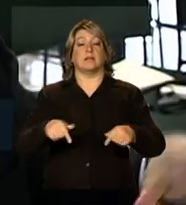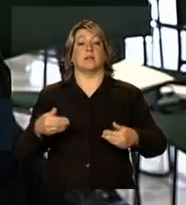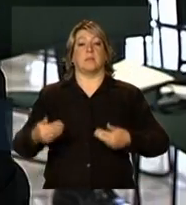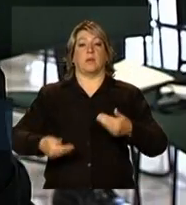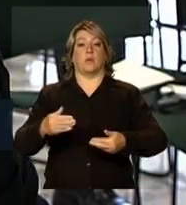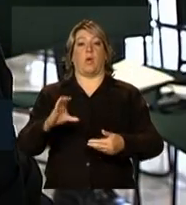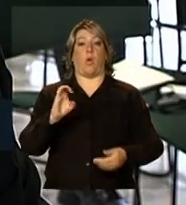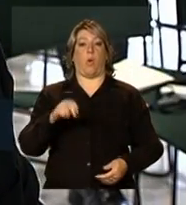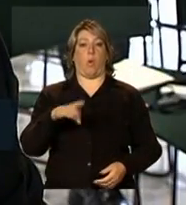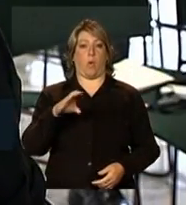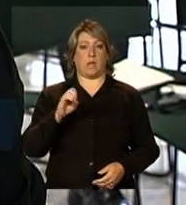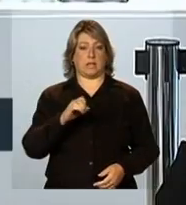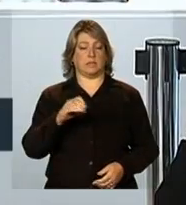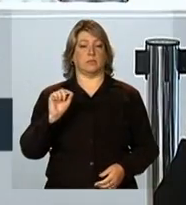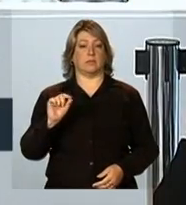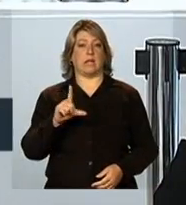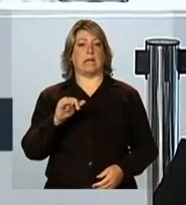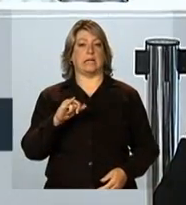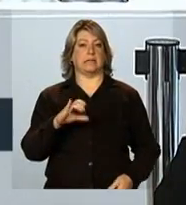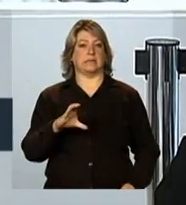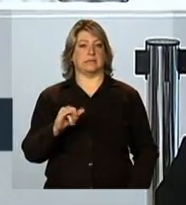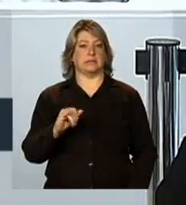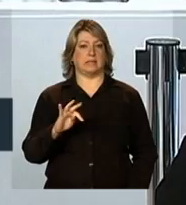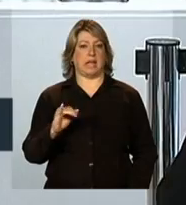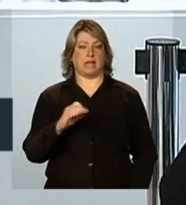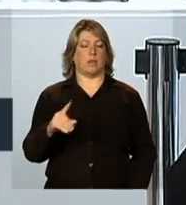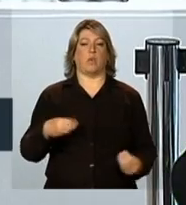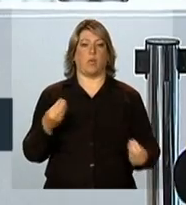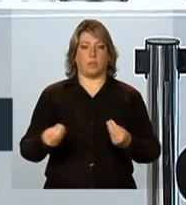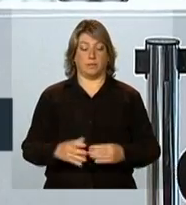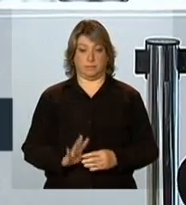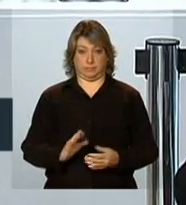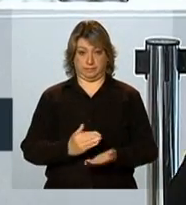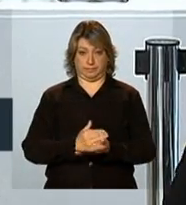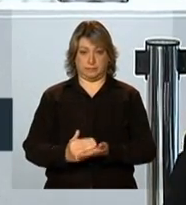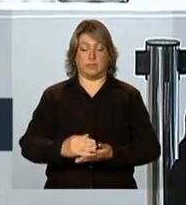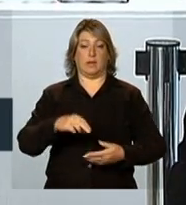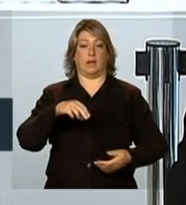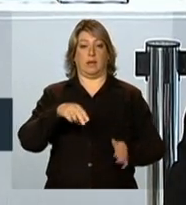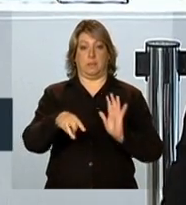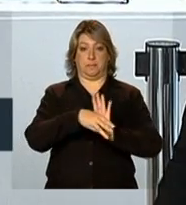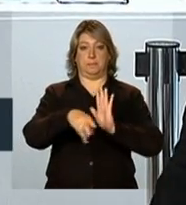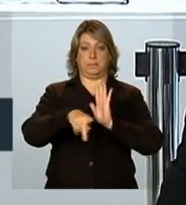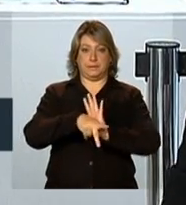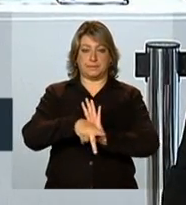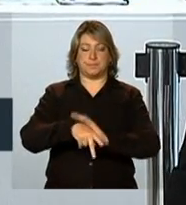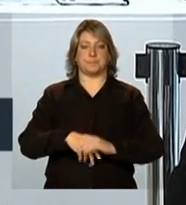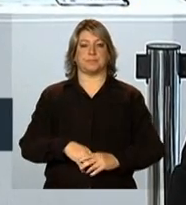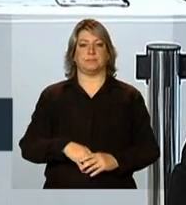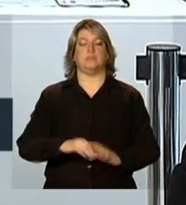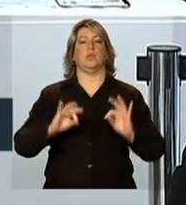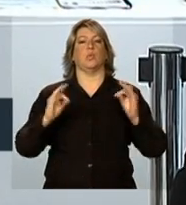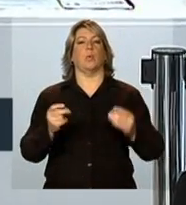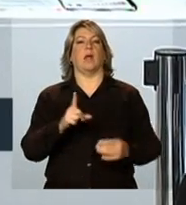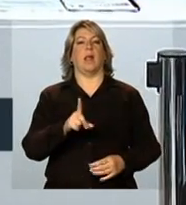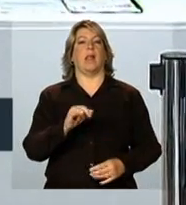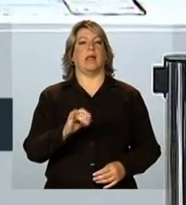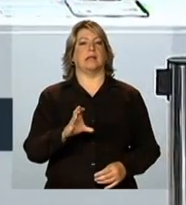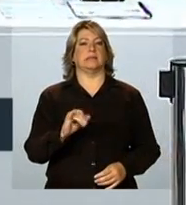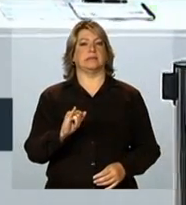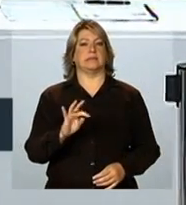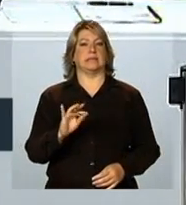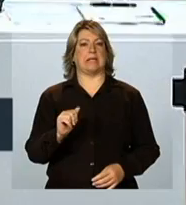de concessão, de licitação? Bom, a partir da medida provisória, as licitações